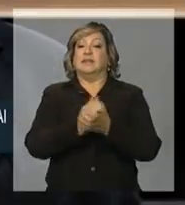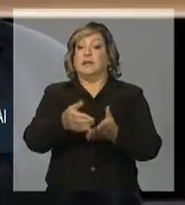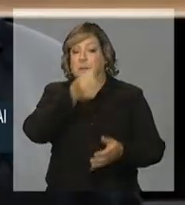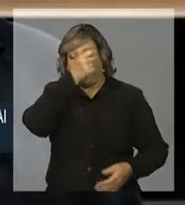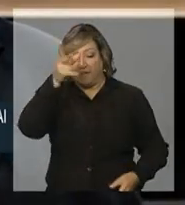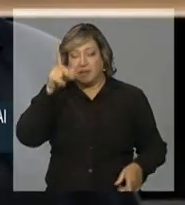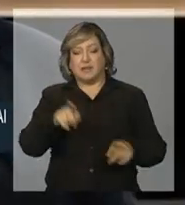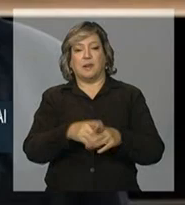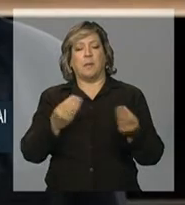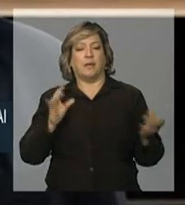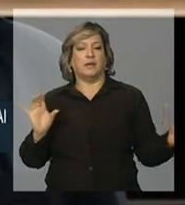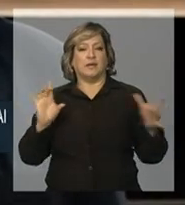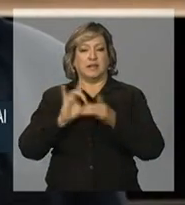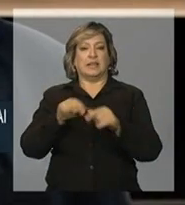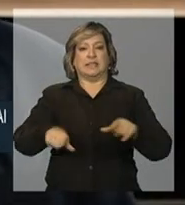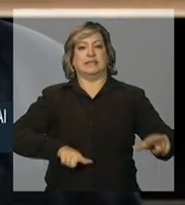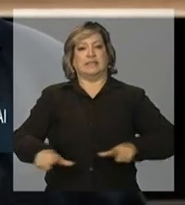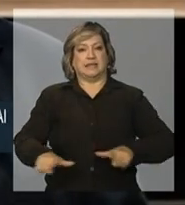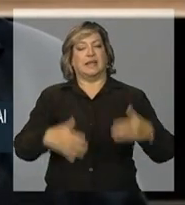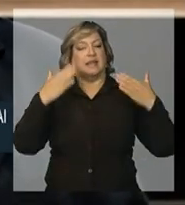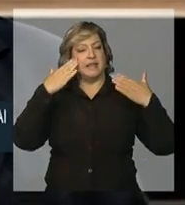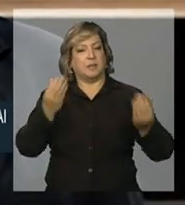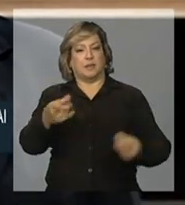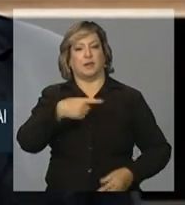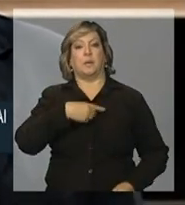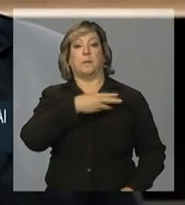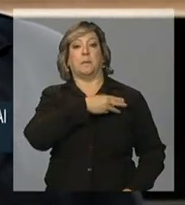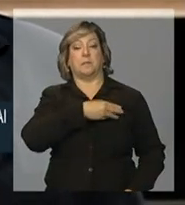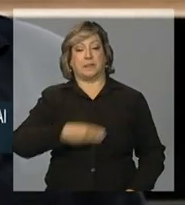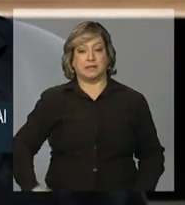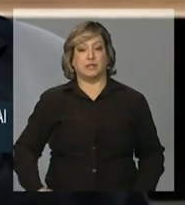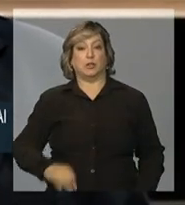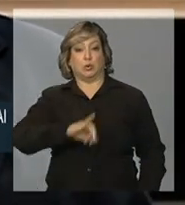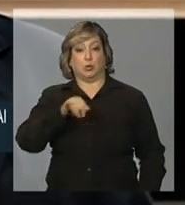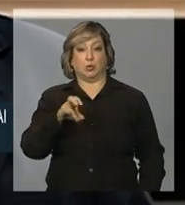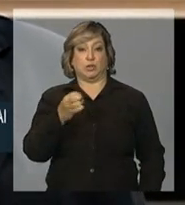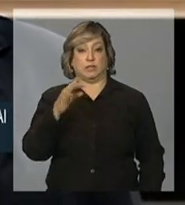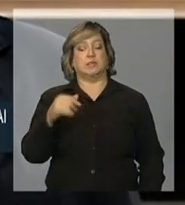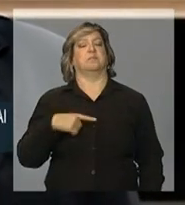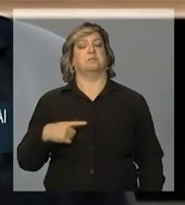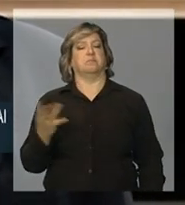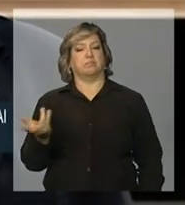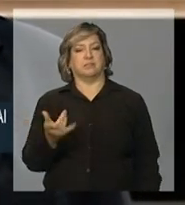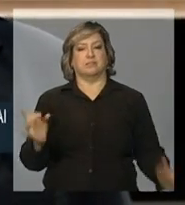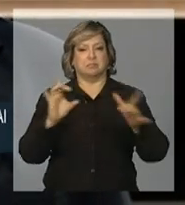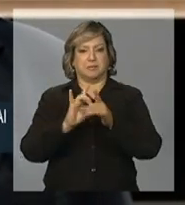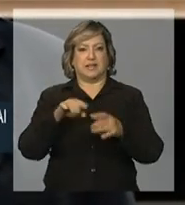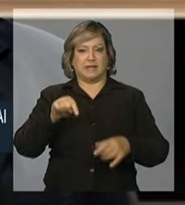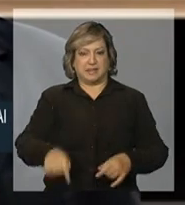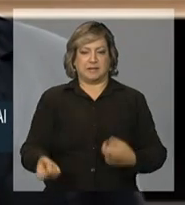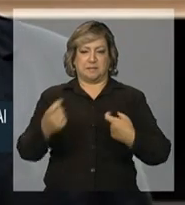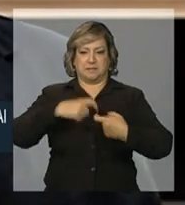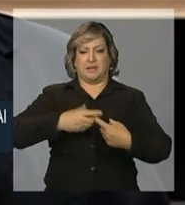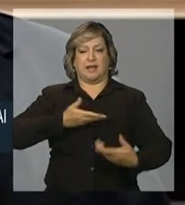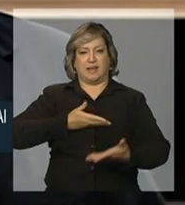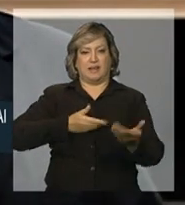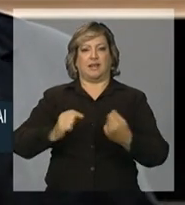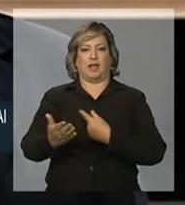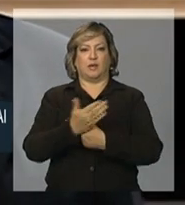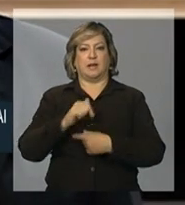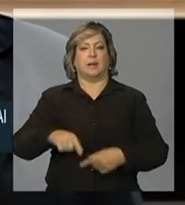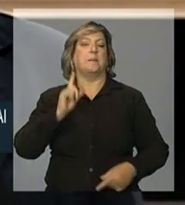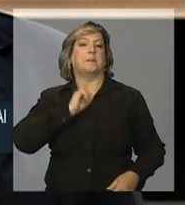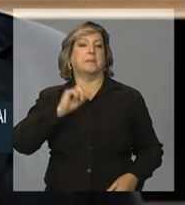muito integrados nesse trabalho. Agradecer muito ao ministro da Justiça, que tem sido grande parceiro de Minas Gerais nas questões da segurança e,